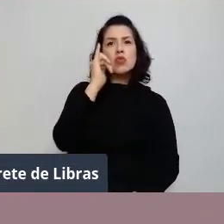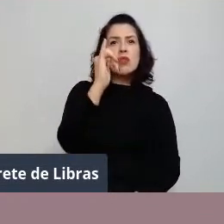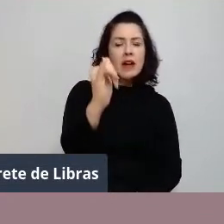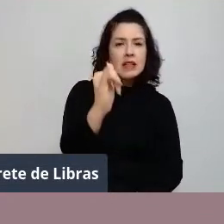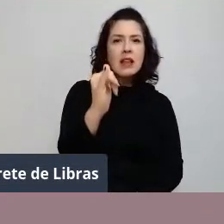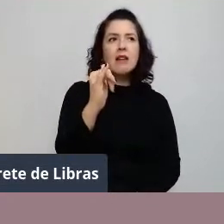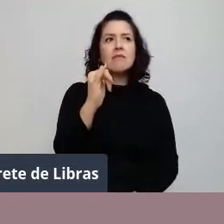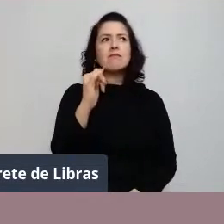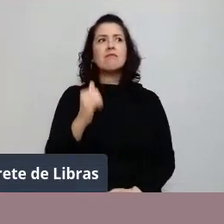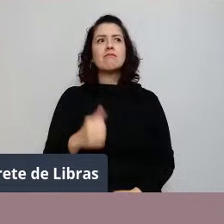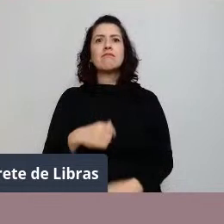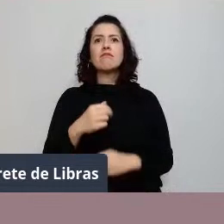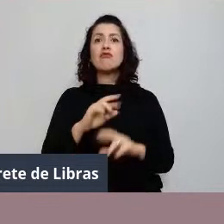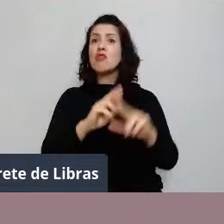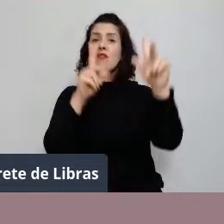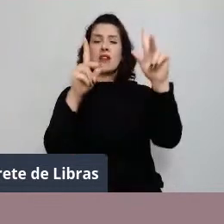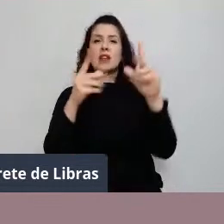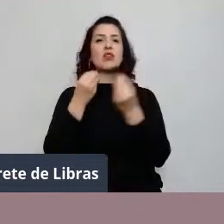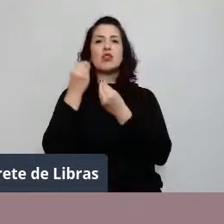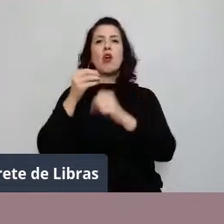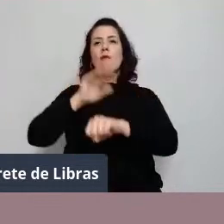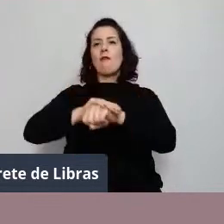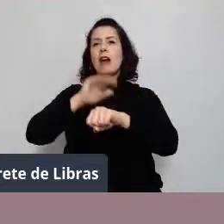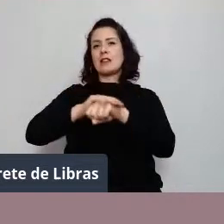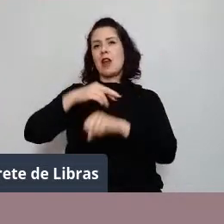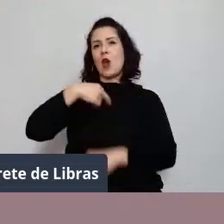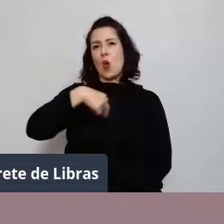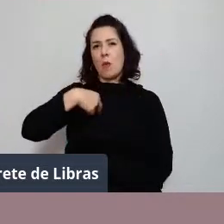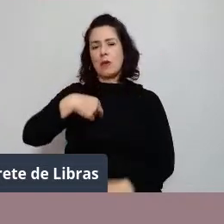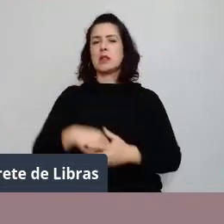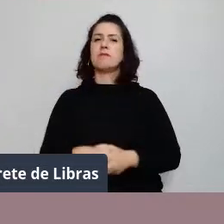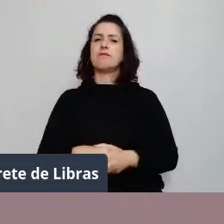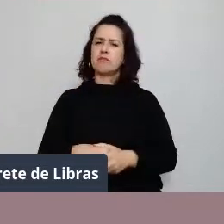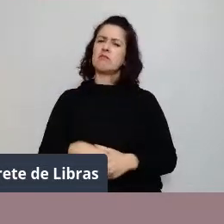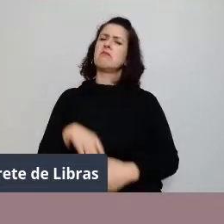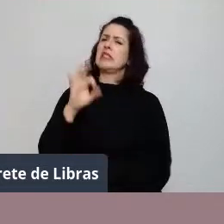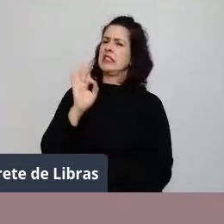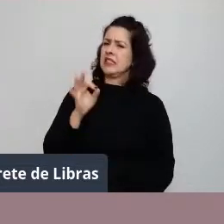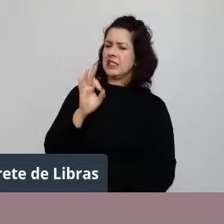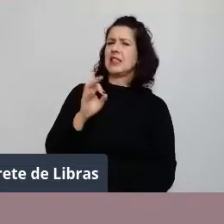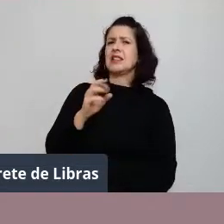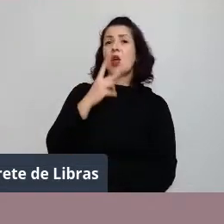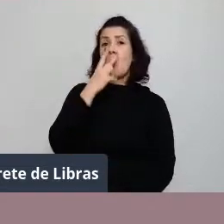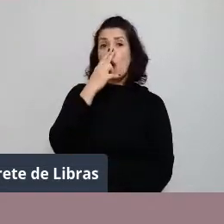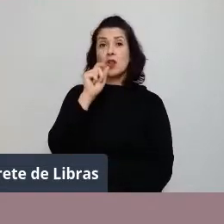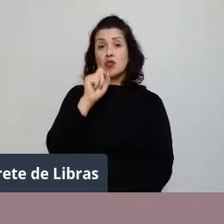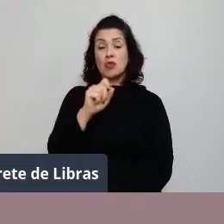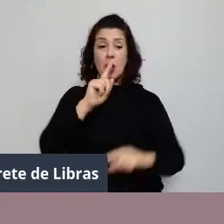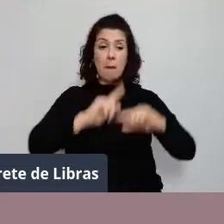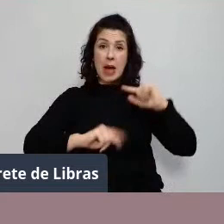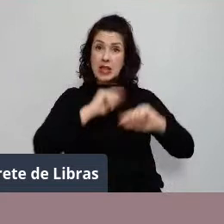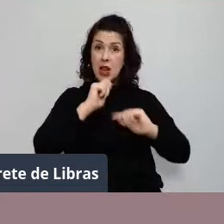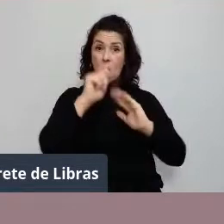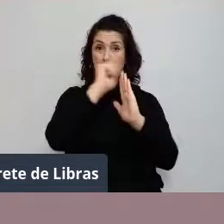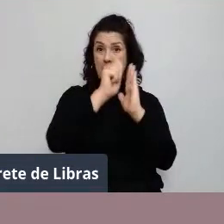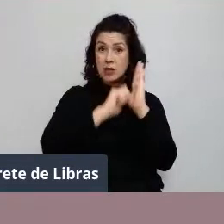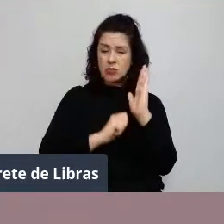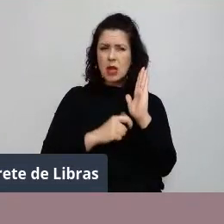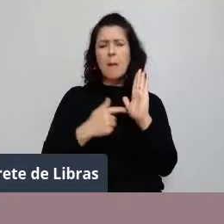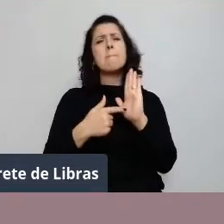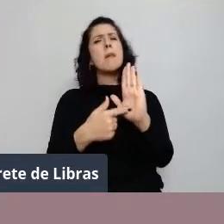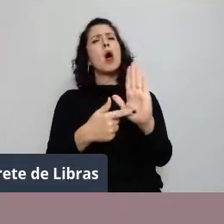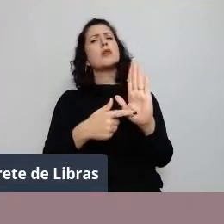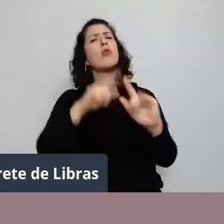não acham? Eu acho que os manuscritos exibem, você falou bem, é isso, exibem esse material